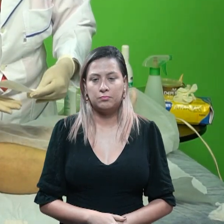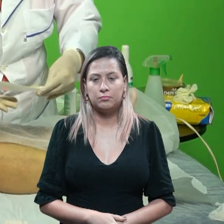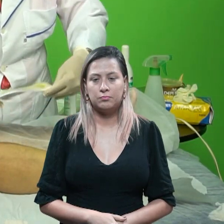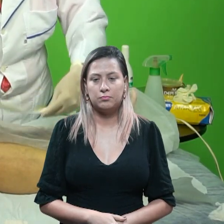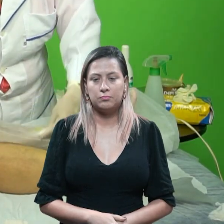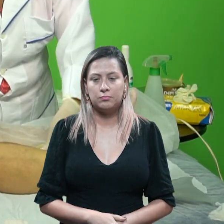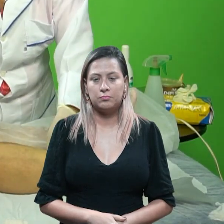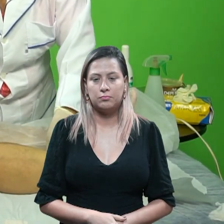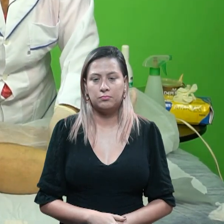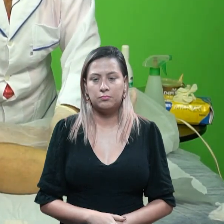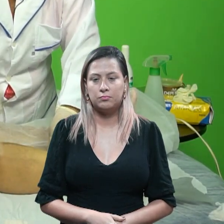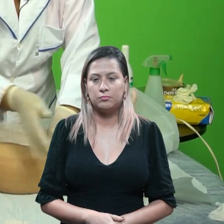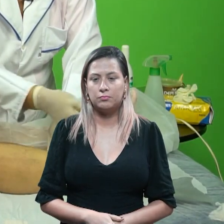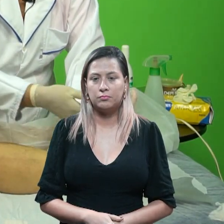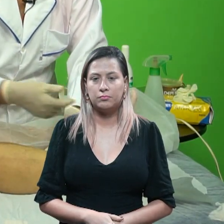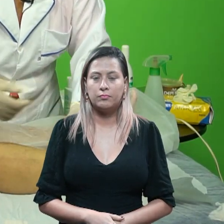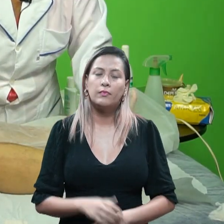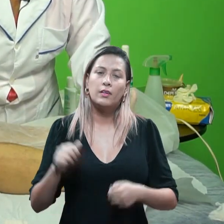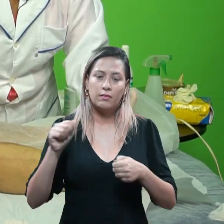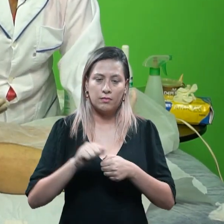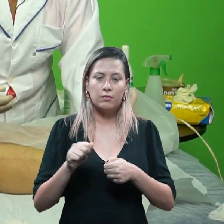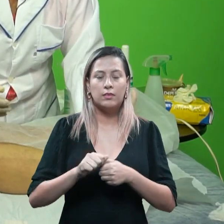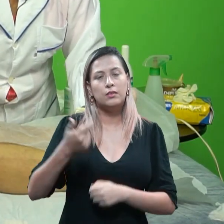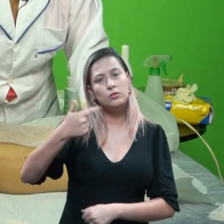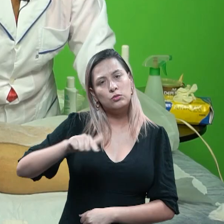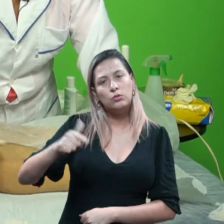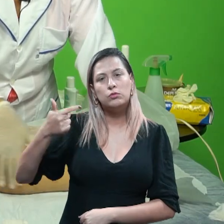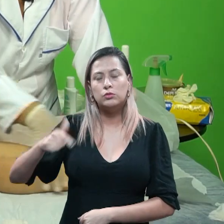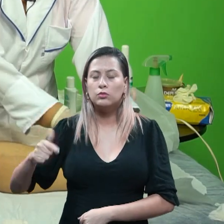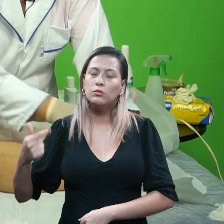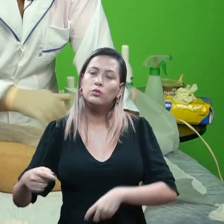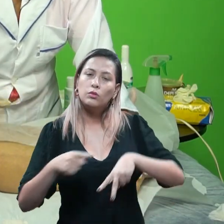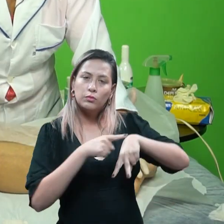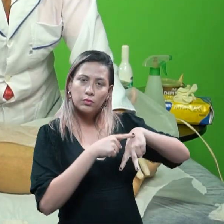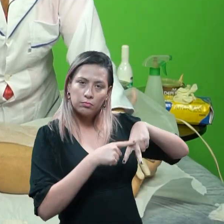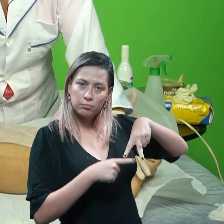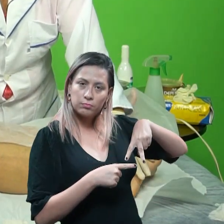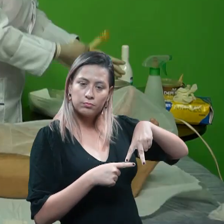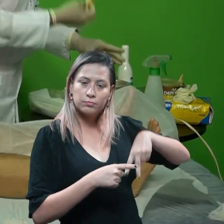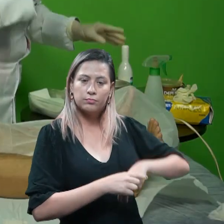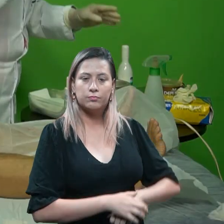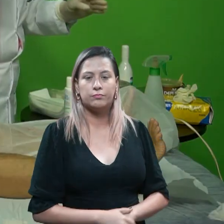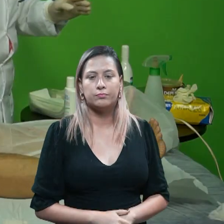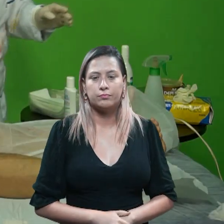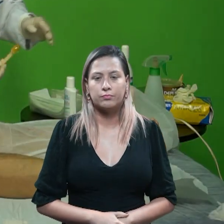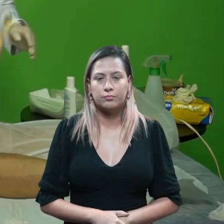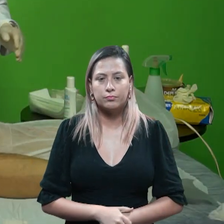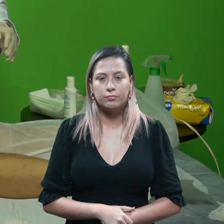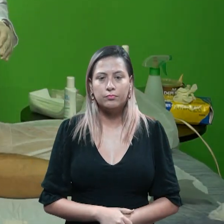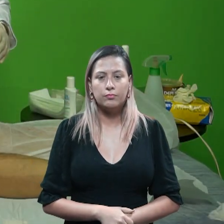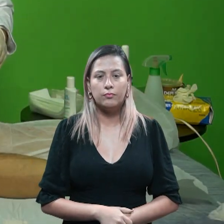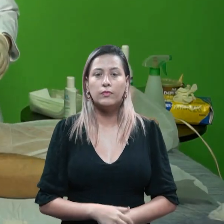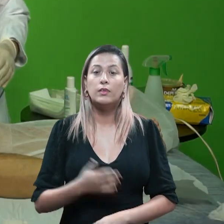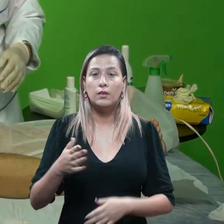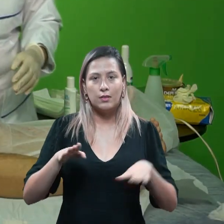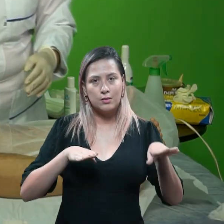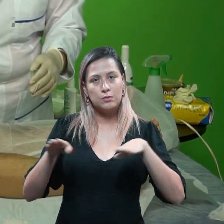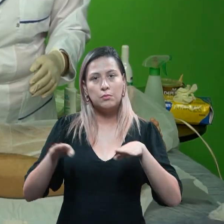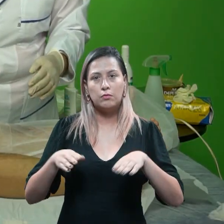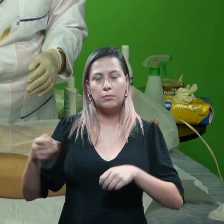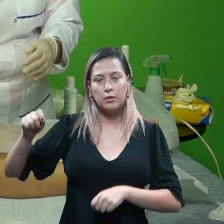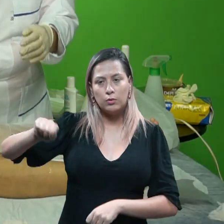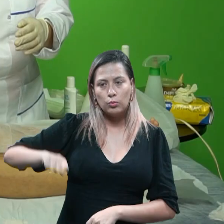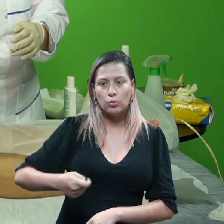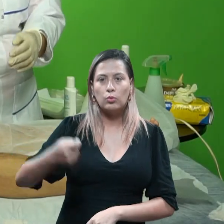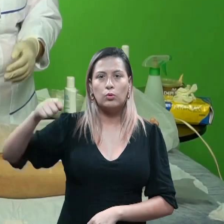E aí, esse procedimento eu vou repetir em toda a extensão da pele. Esse movimento aqui é importante a gente